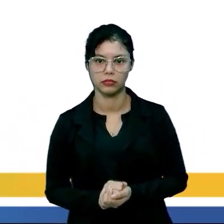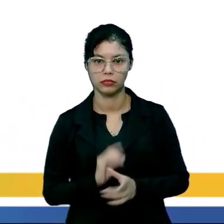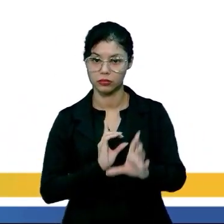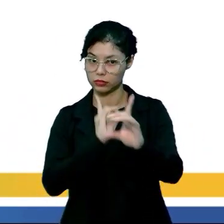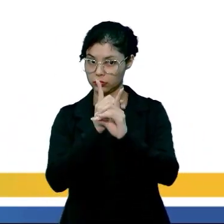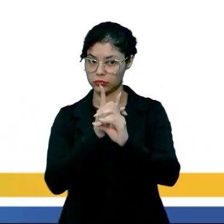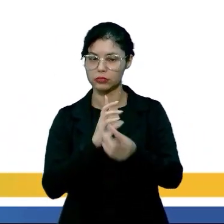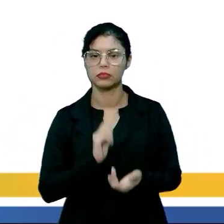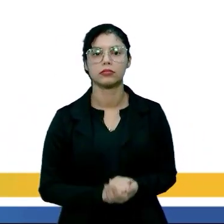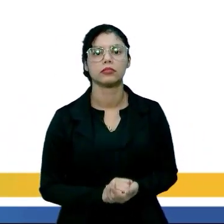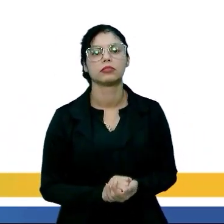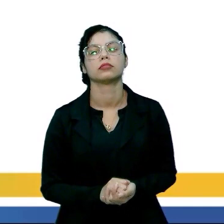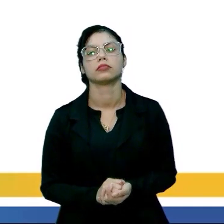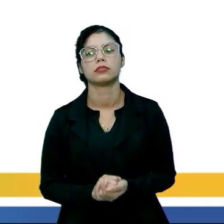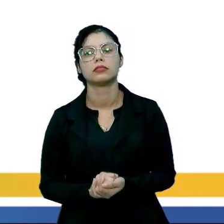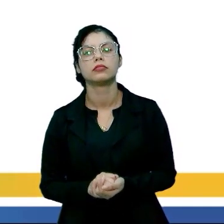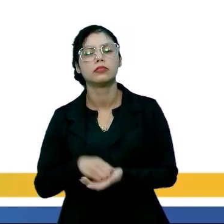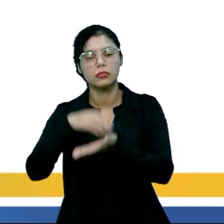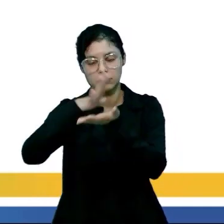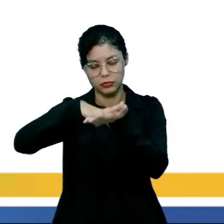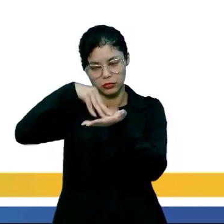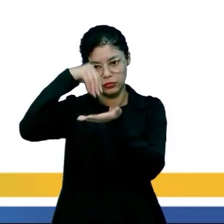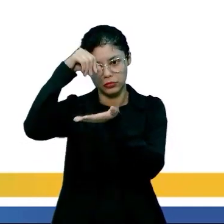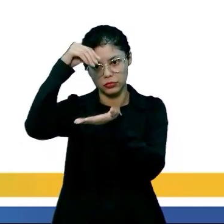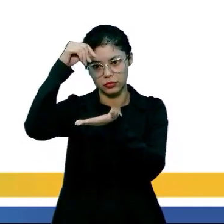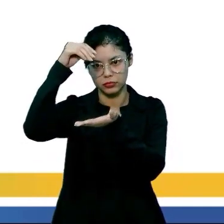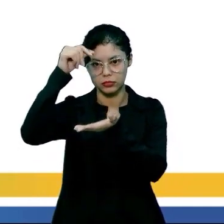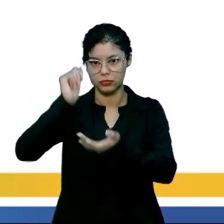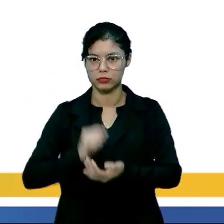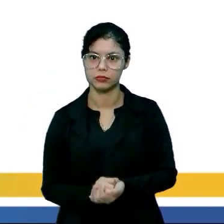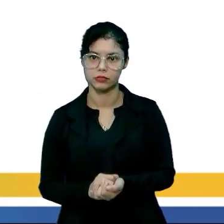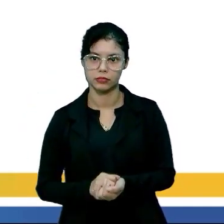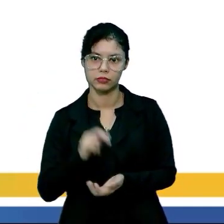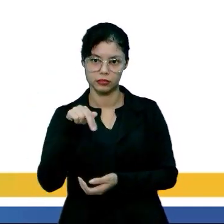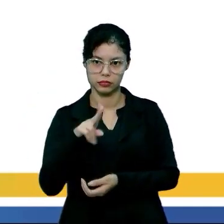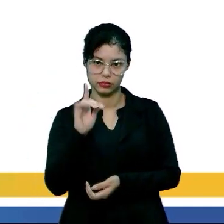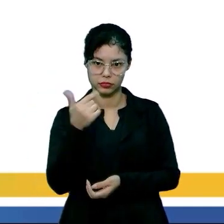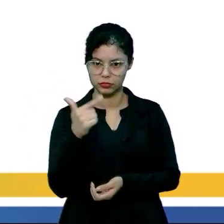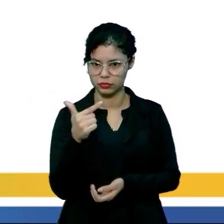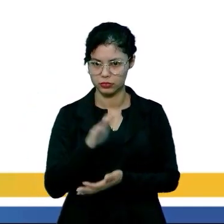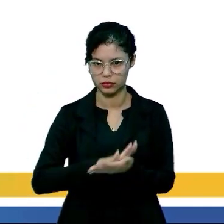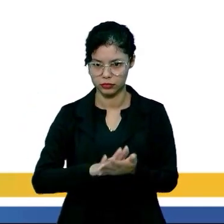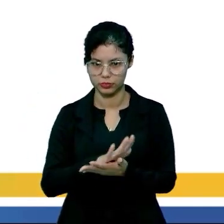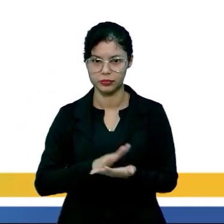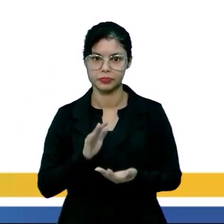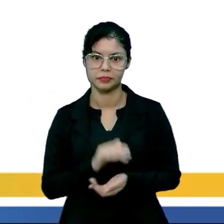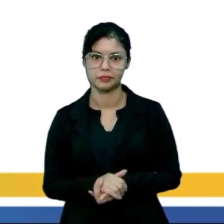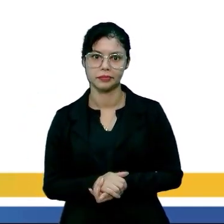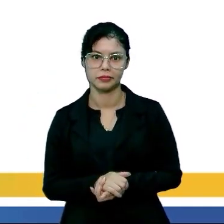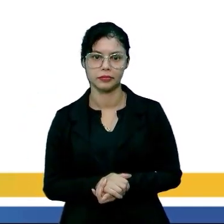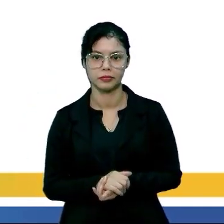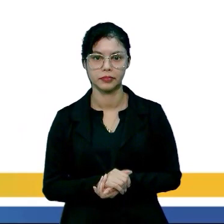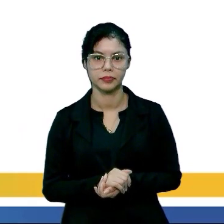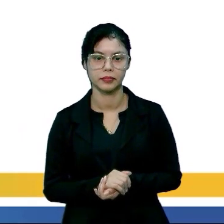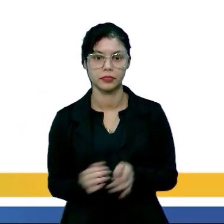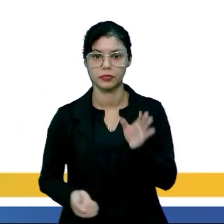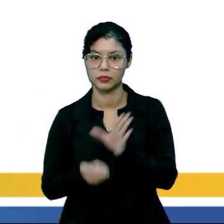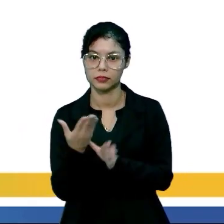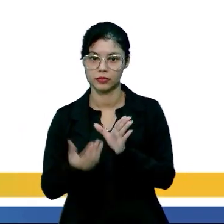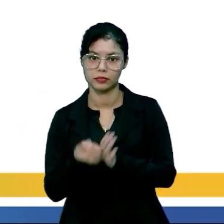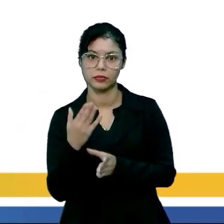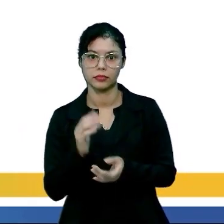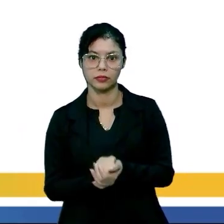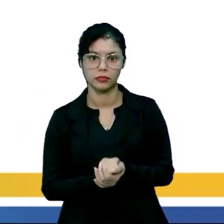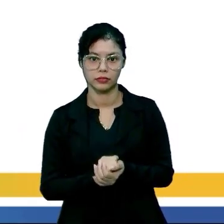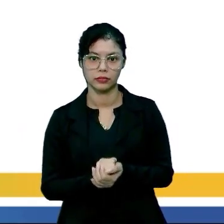dizer descoberta. Esperma quer dizer semente. Então, é uma semente nua, sem fruto, tá? A sua reprodução,